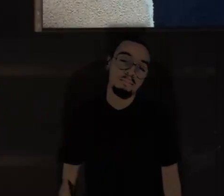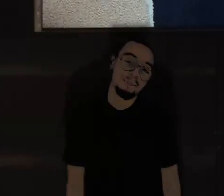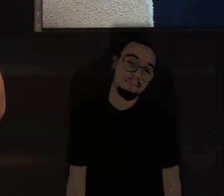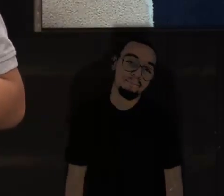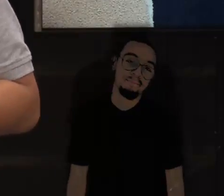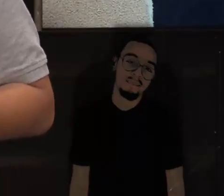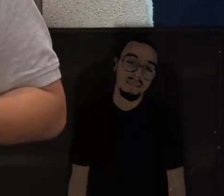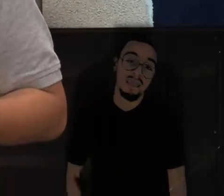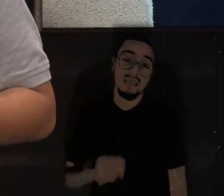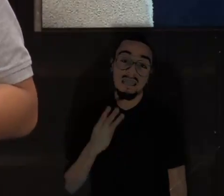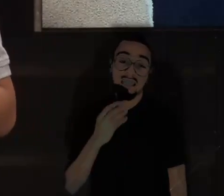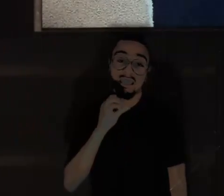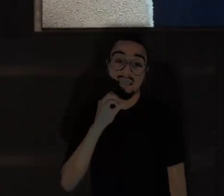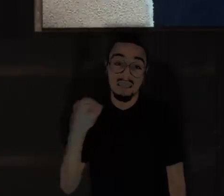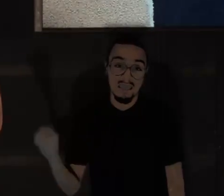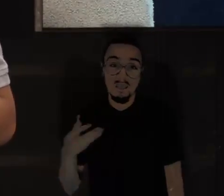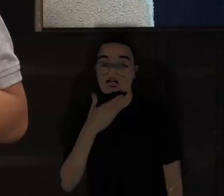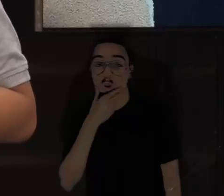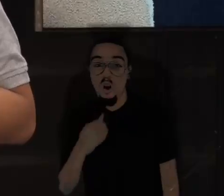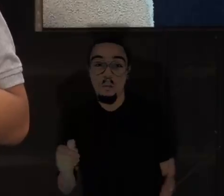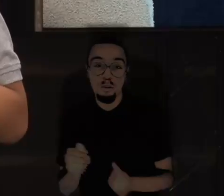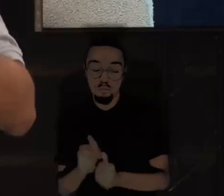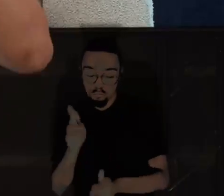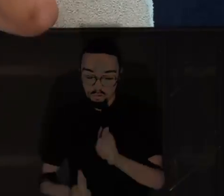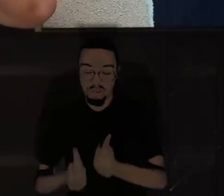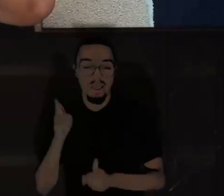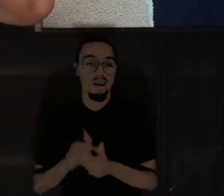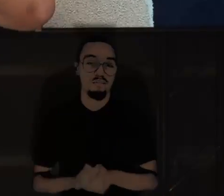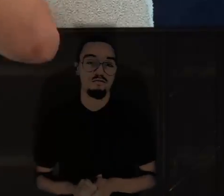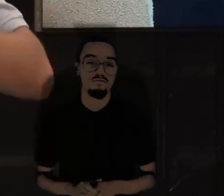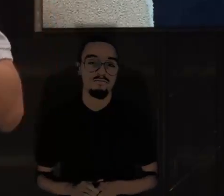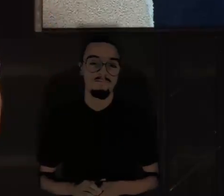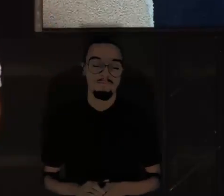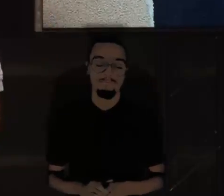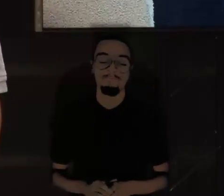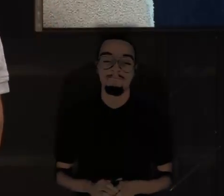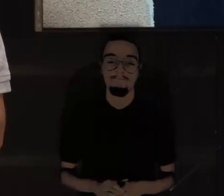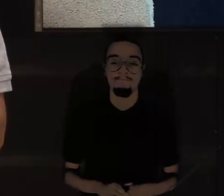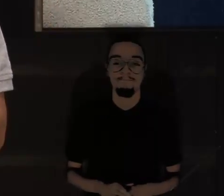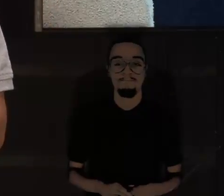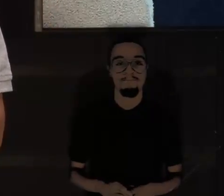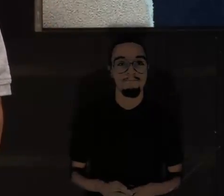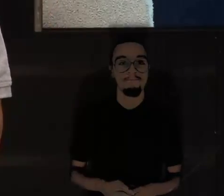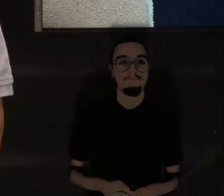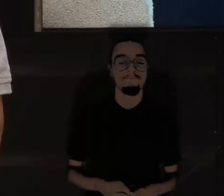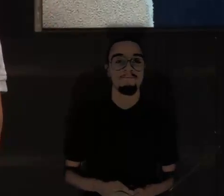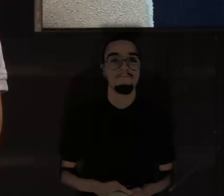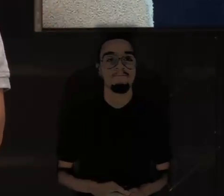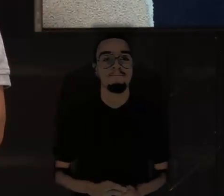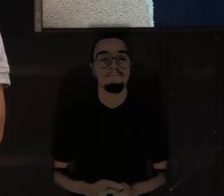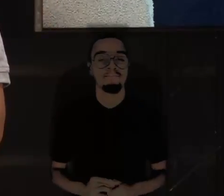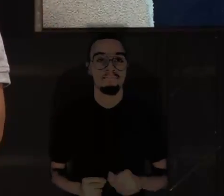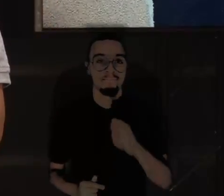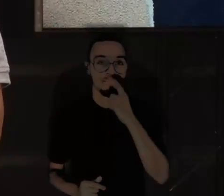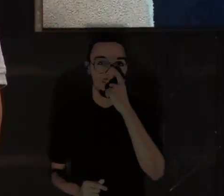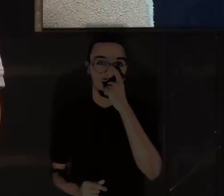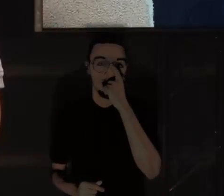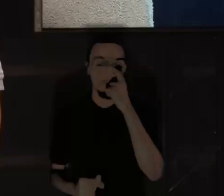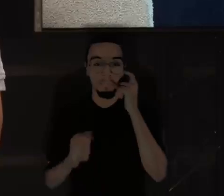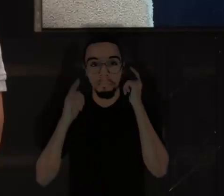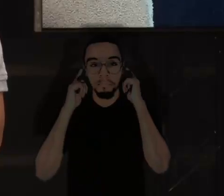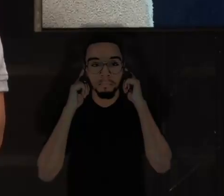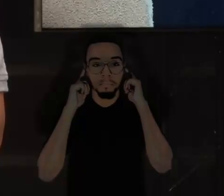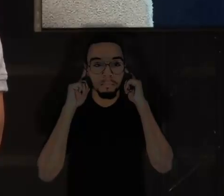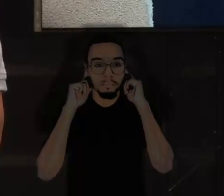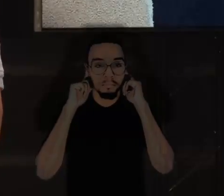Olhe para mim. O mundo quer convencer você, dizendo